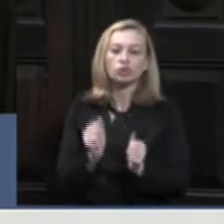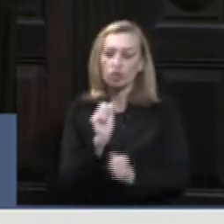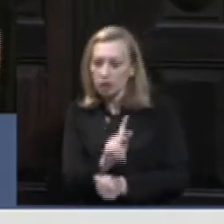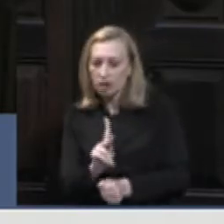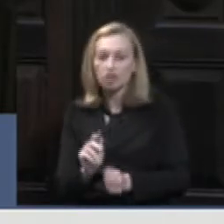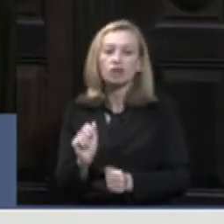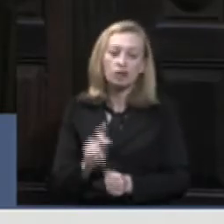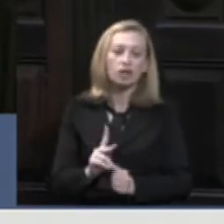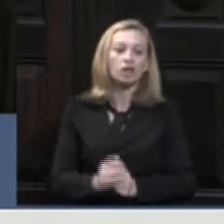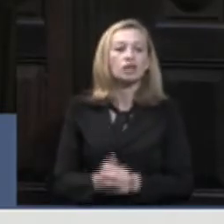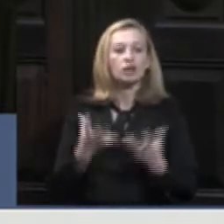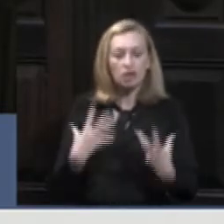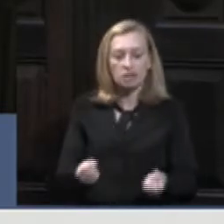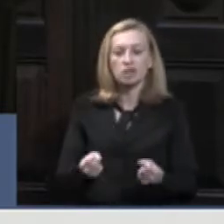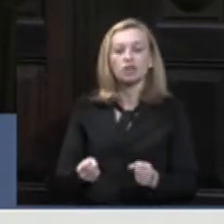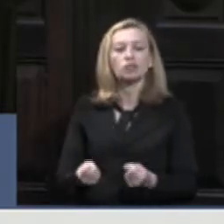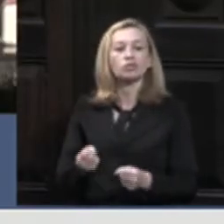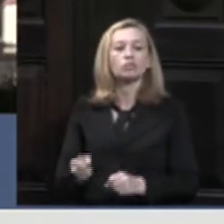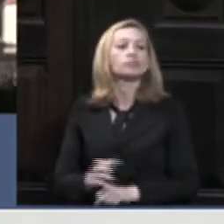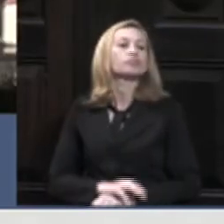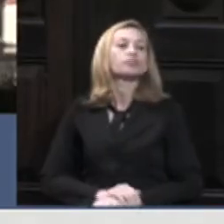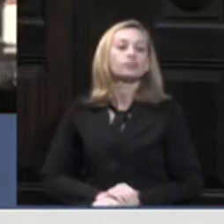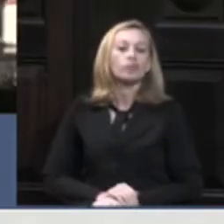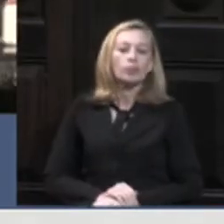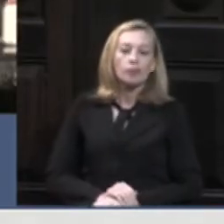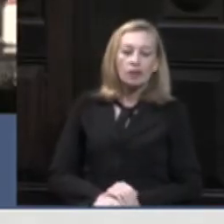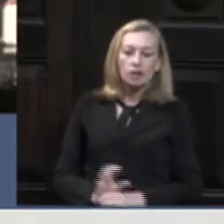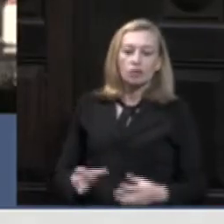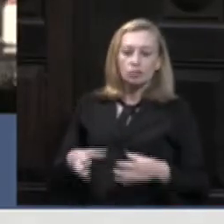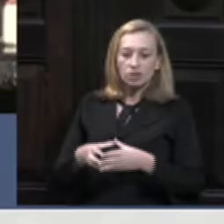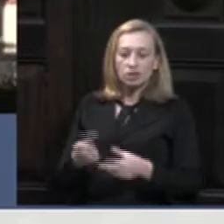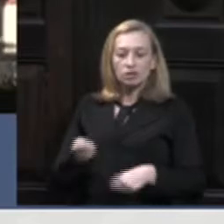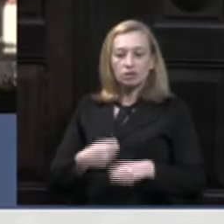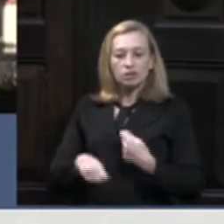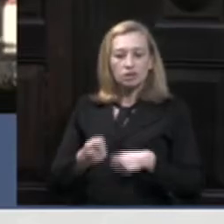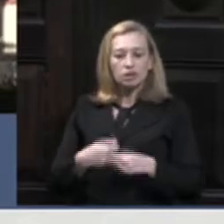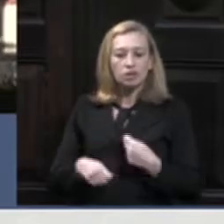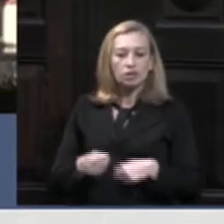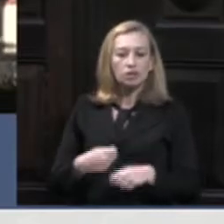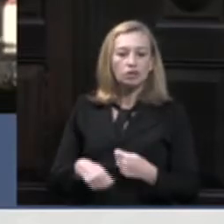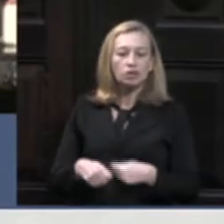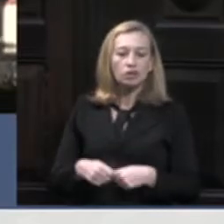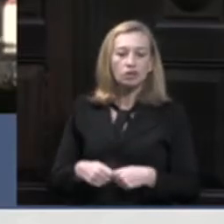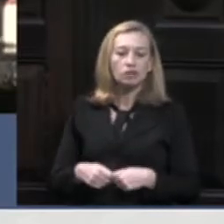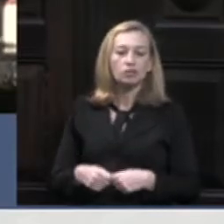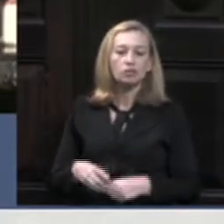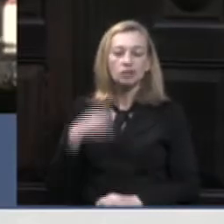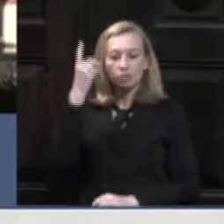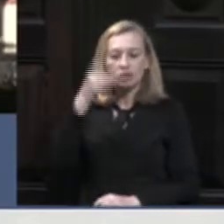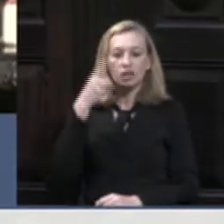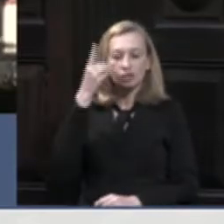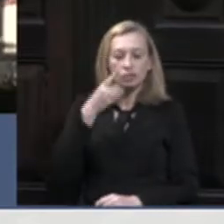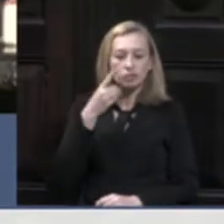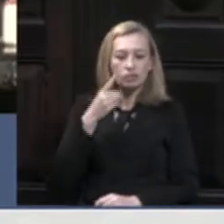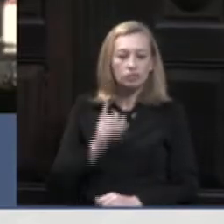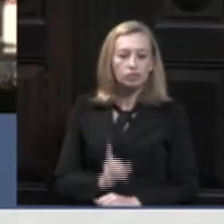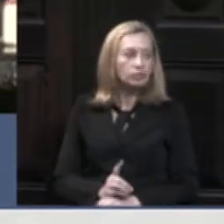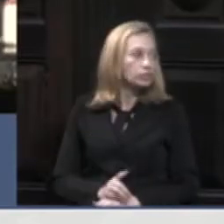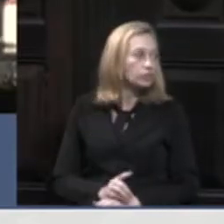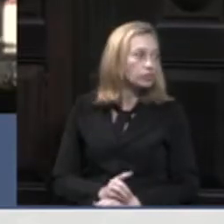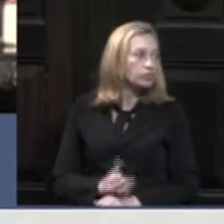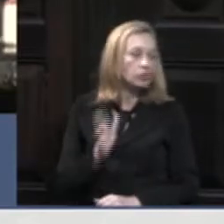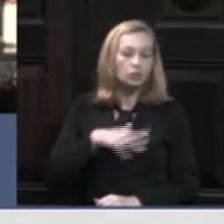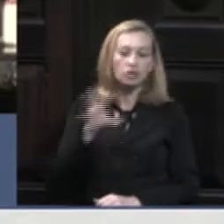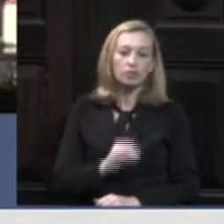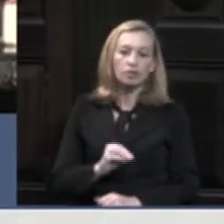parecer favorável, acompanho o deputado Luiz Paulo. Pela Comissão de Orçamento, Finanças, Fiscalização Financeira e Controle, deputado